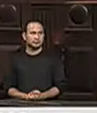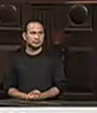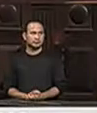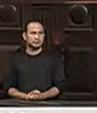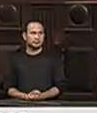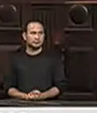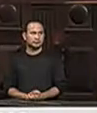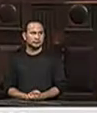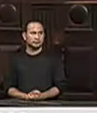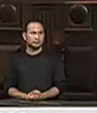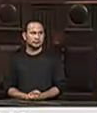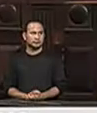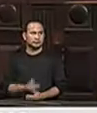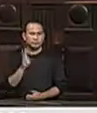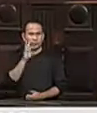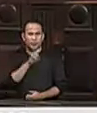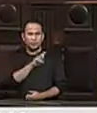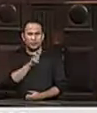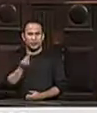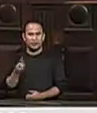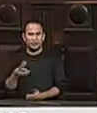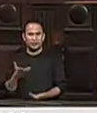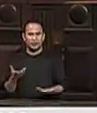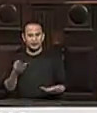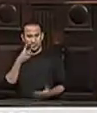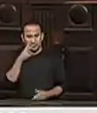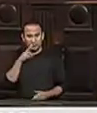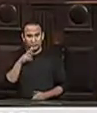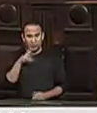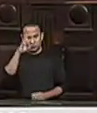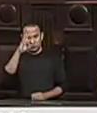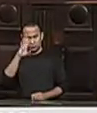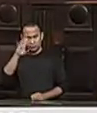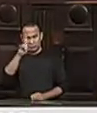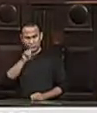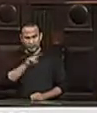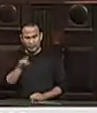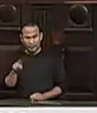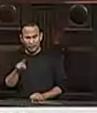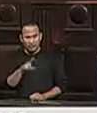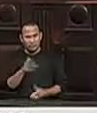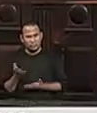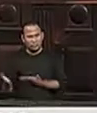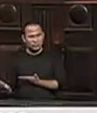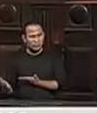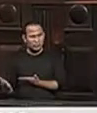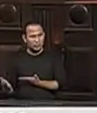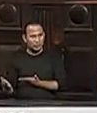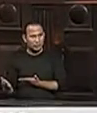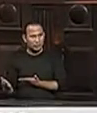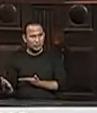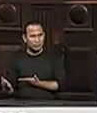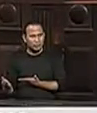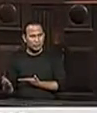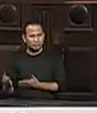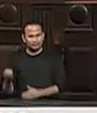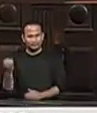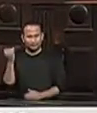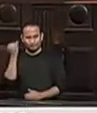Então, olhar isso aí e ver os sonhos daquele jovem lá é de desanimar.